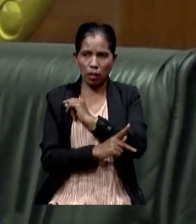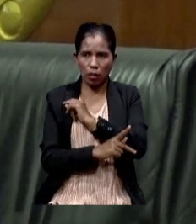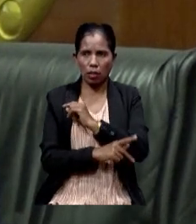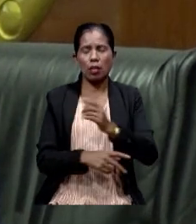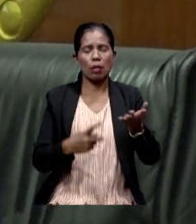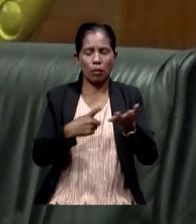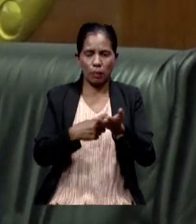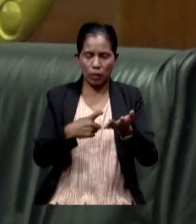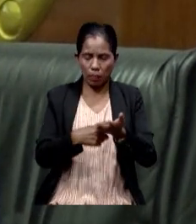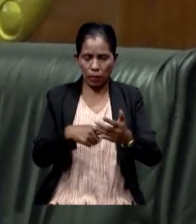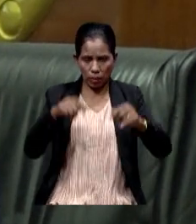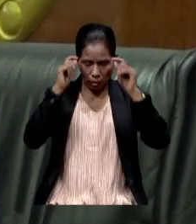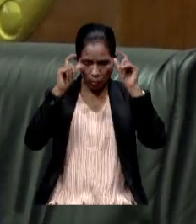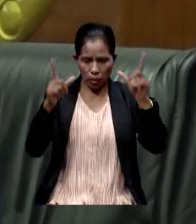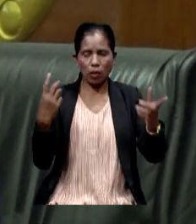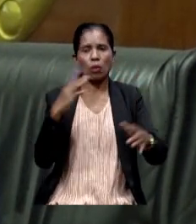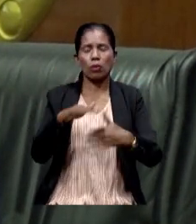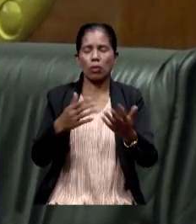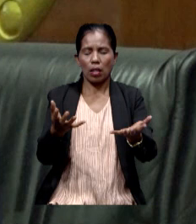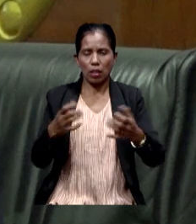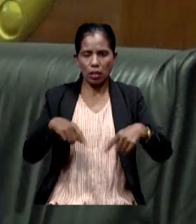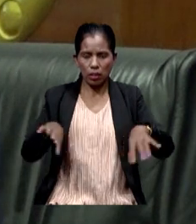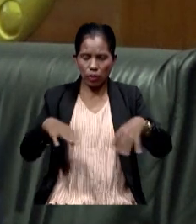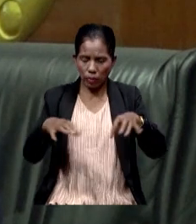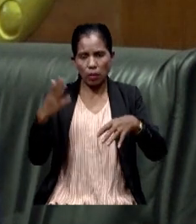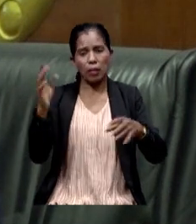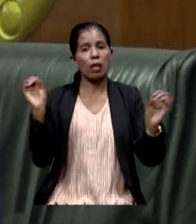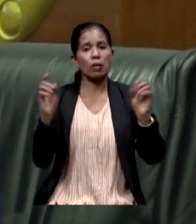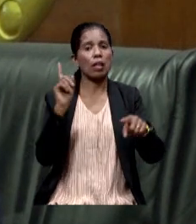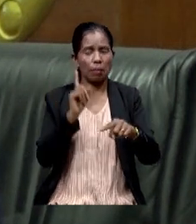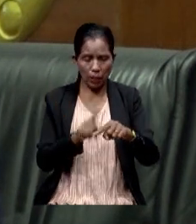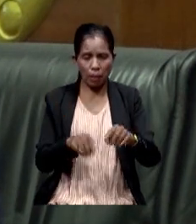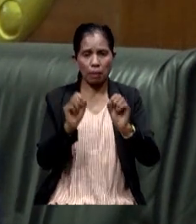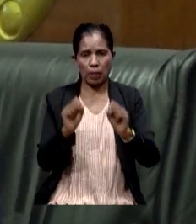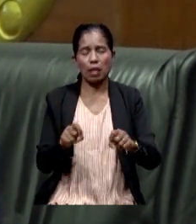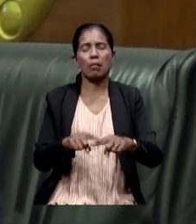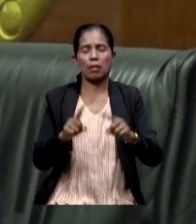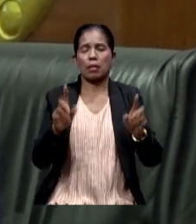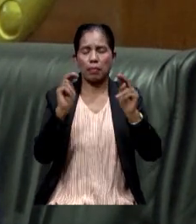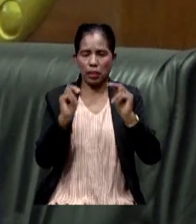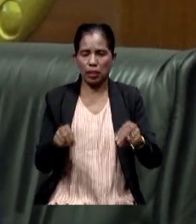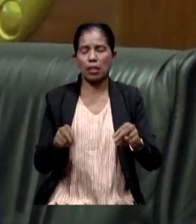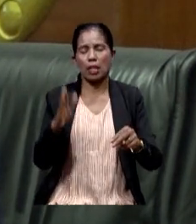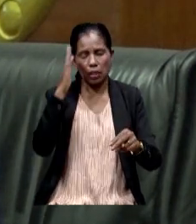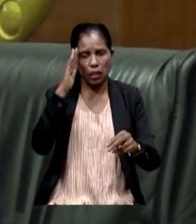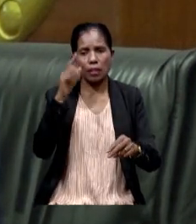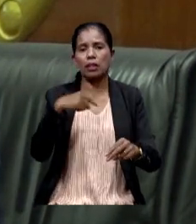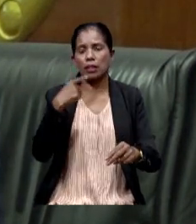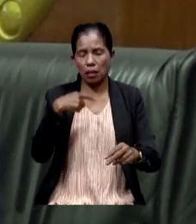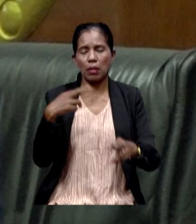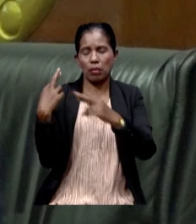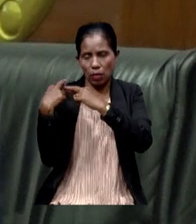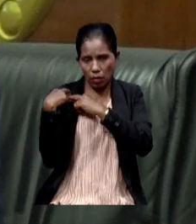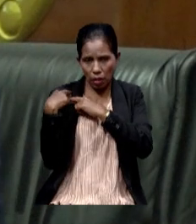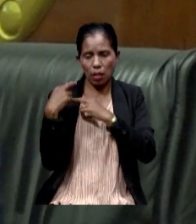pasaporte Timor Leste de coisa cara ba servicio ana ba Laos la bele bele mai be precisa hatene los CC ma ka responsabiliza ana ba tu ne